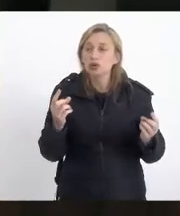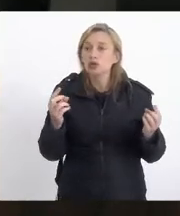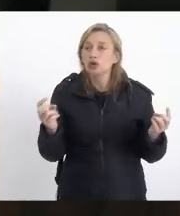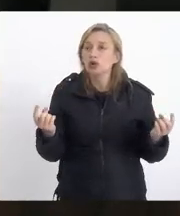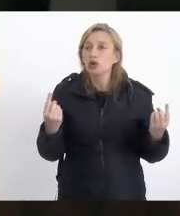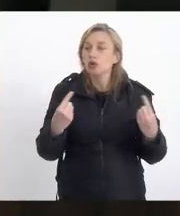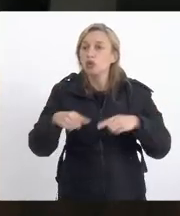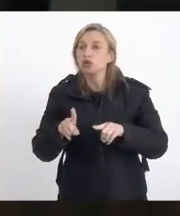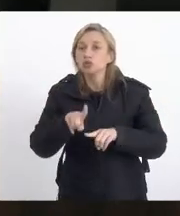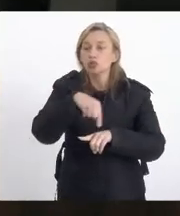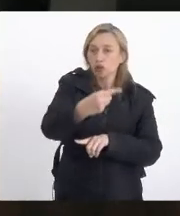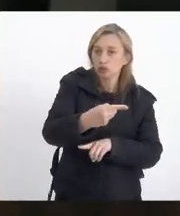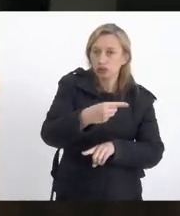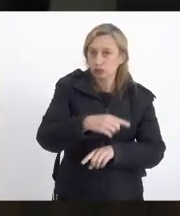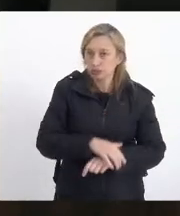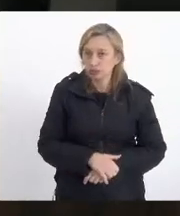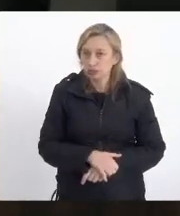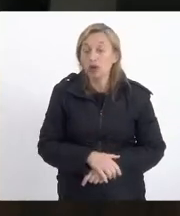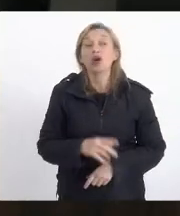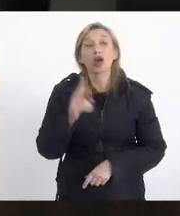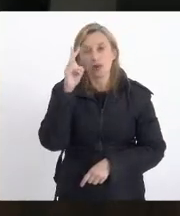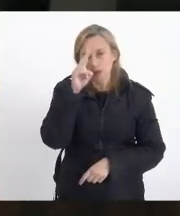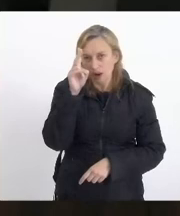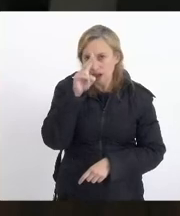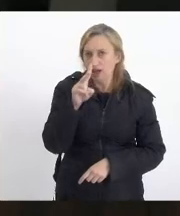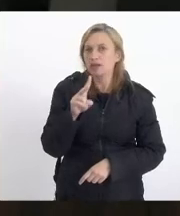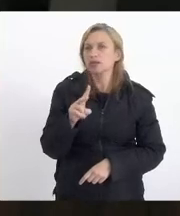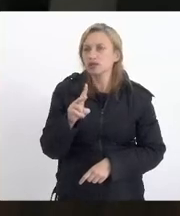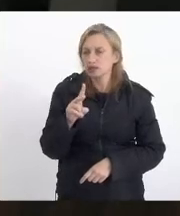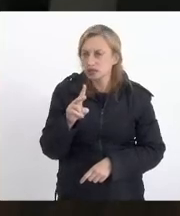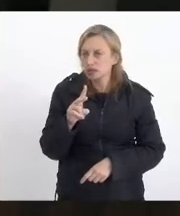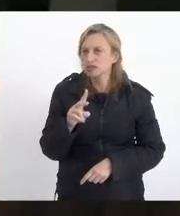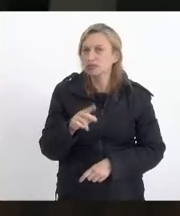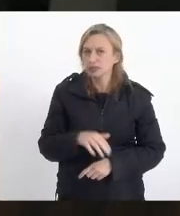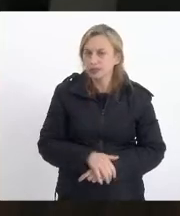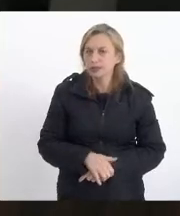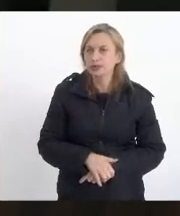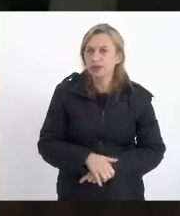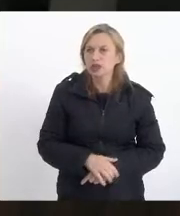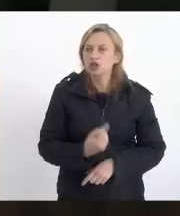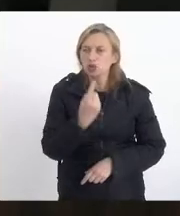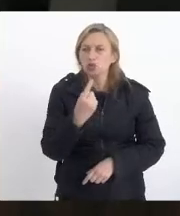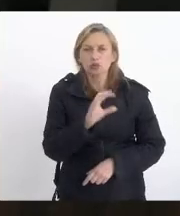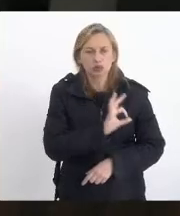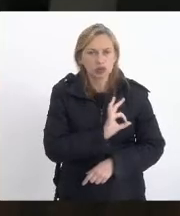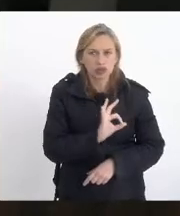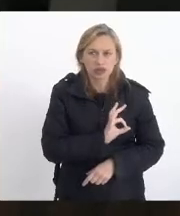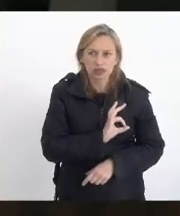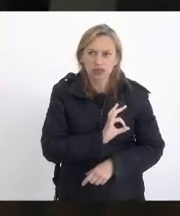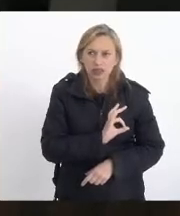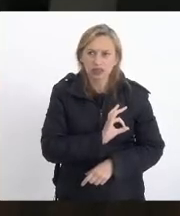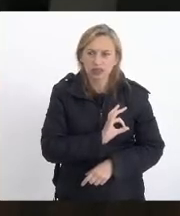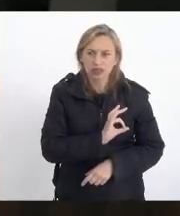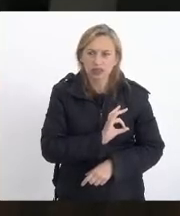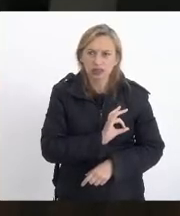outros. Eu me lembro dessa cena, me lembro da cena de um policial